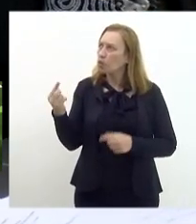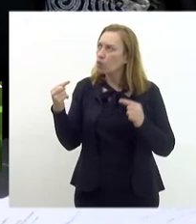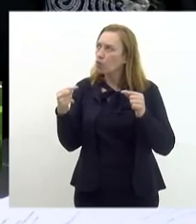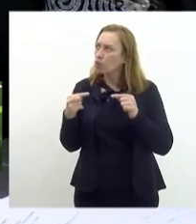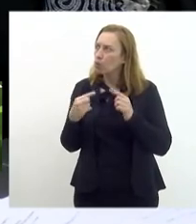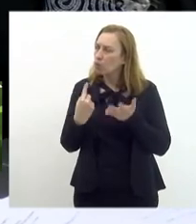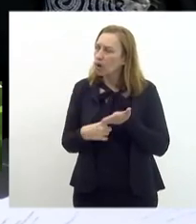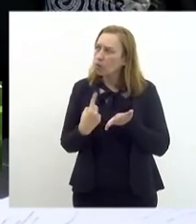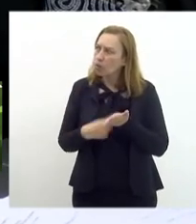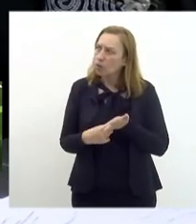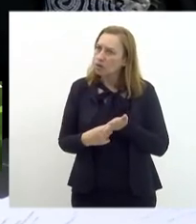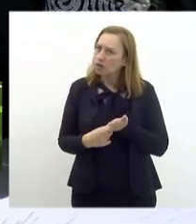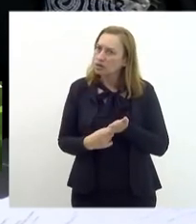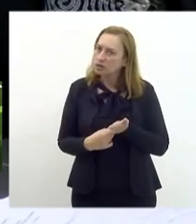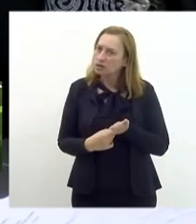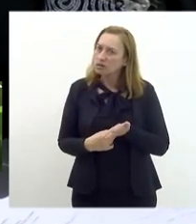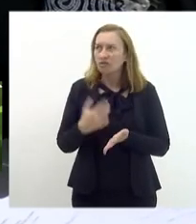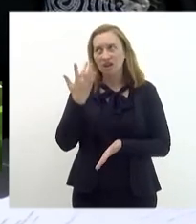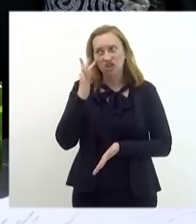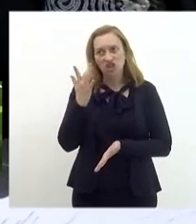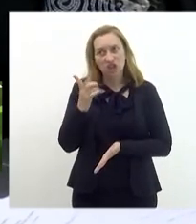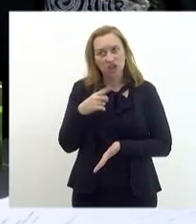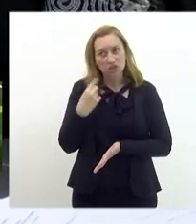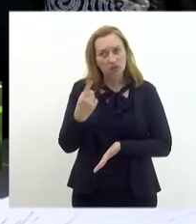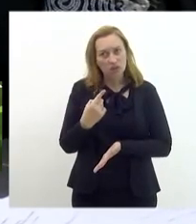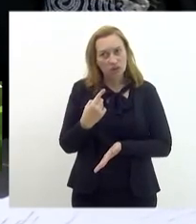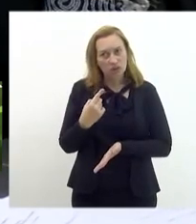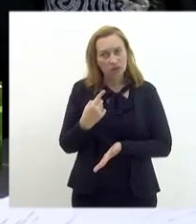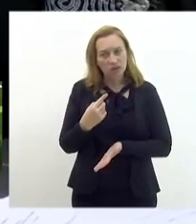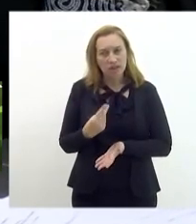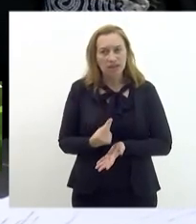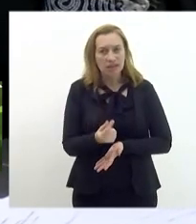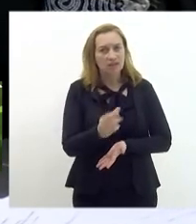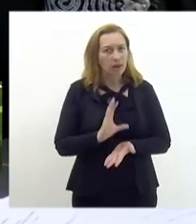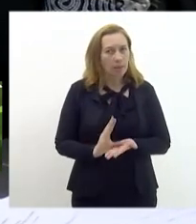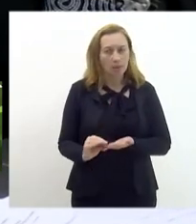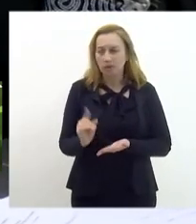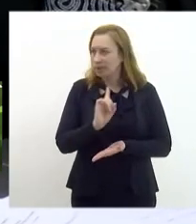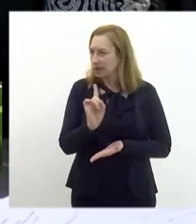acordo. O senhor vai achar que a gente está fora de pauta, mas não está.